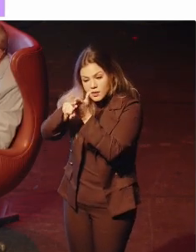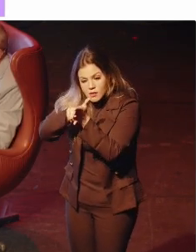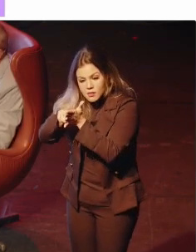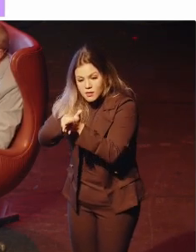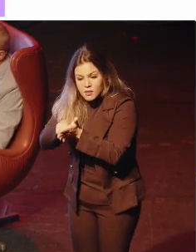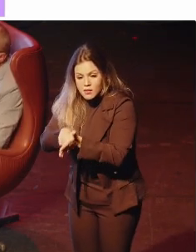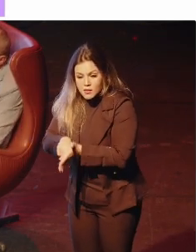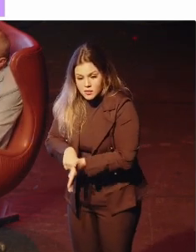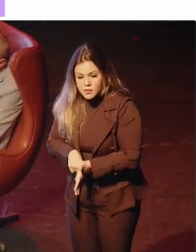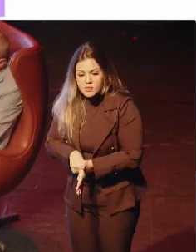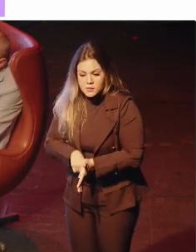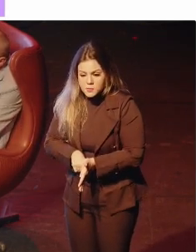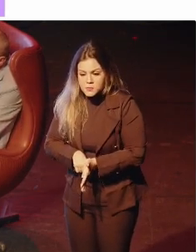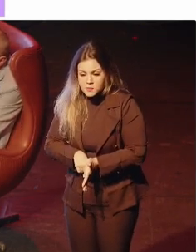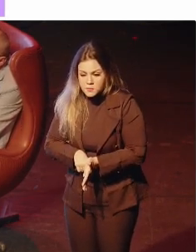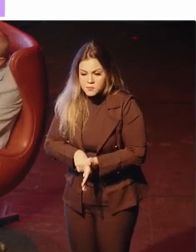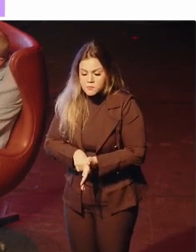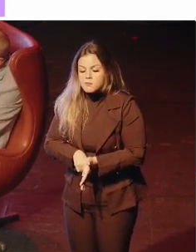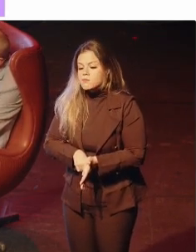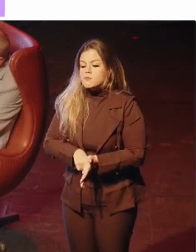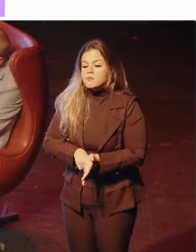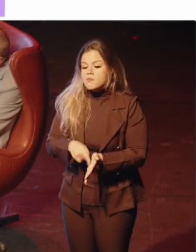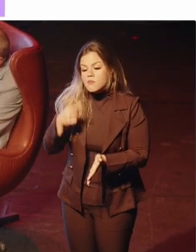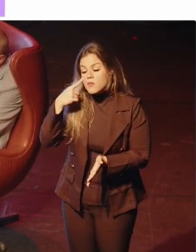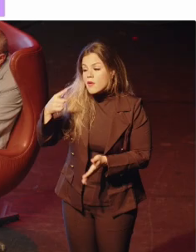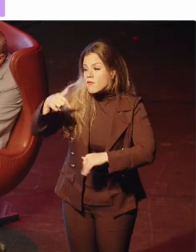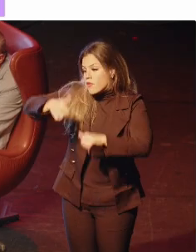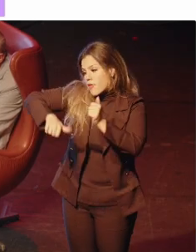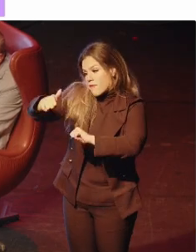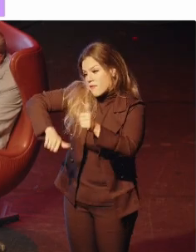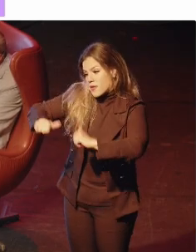médica, né, vai se basear,